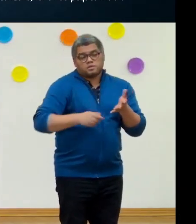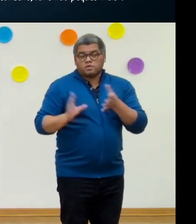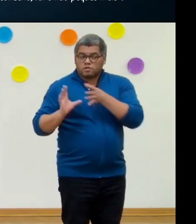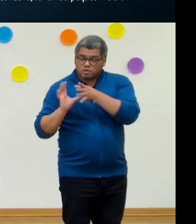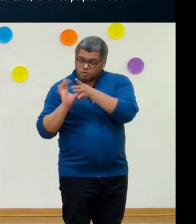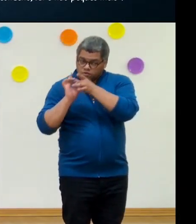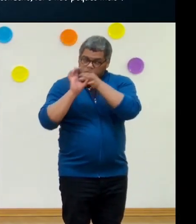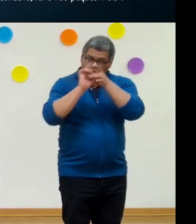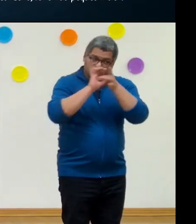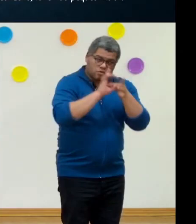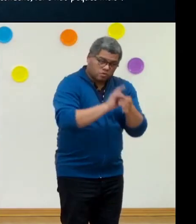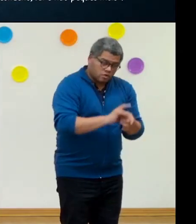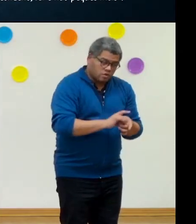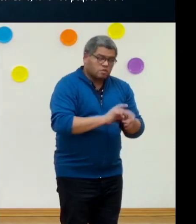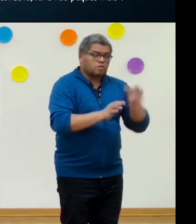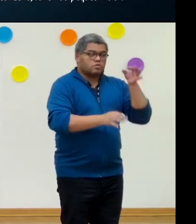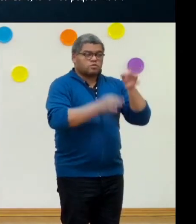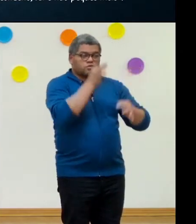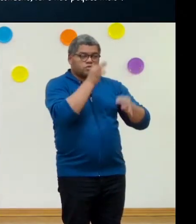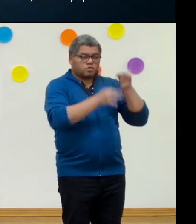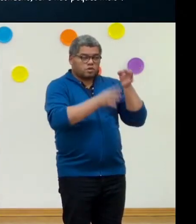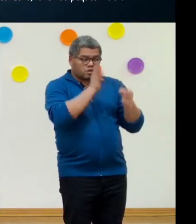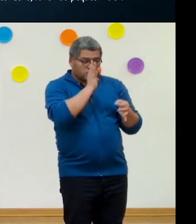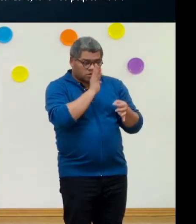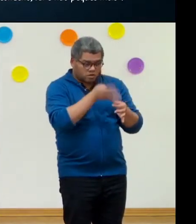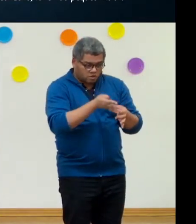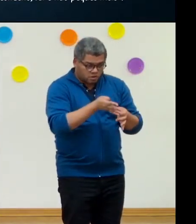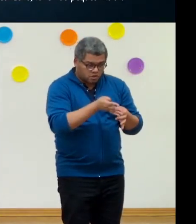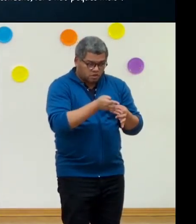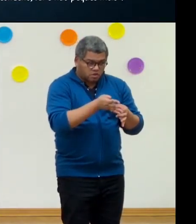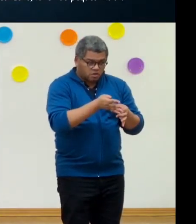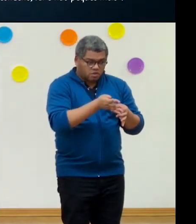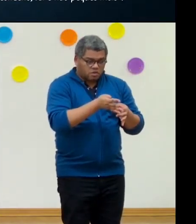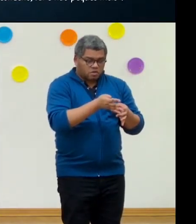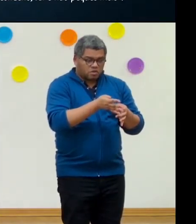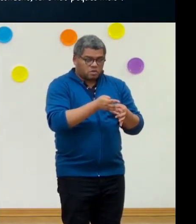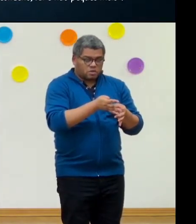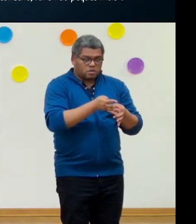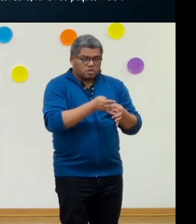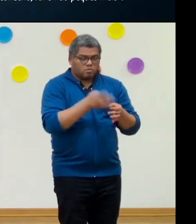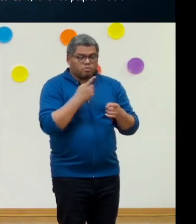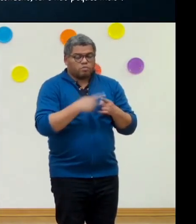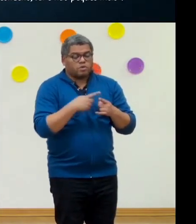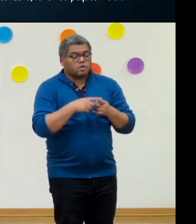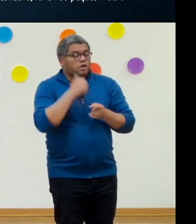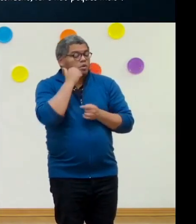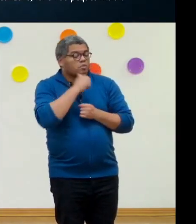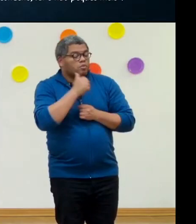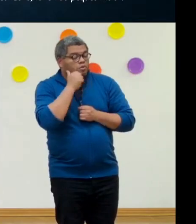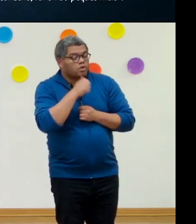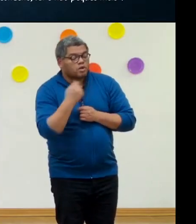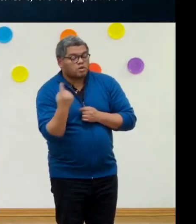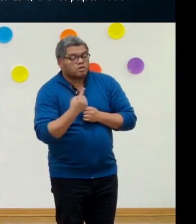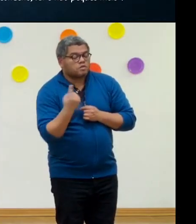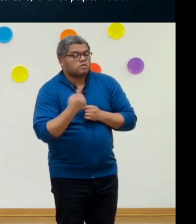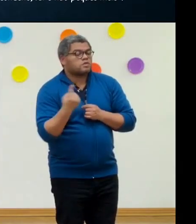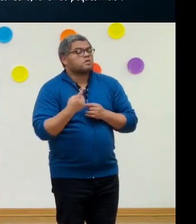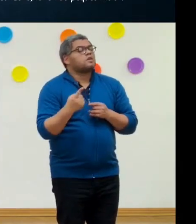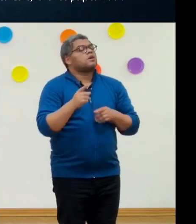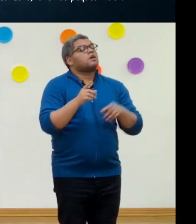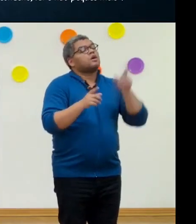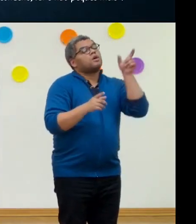julgamento armado ali para aquela mulher. Que, aliás, ela foi sozinha, né? Ninguém adultera sozinha. Cadê? Ela foi sozinha. Quem estava adulterando com ela?